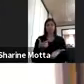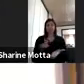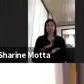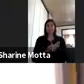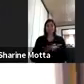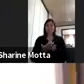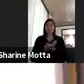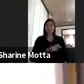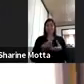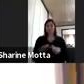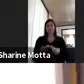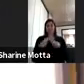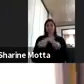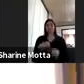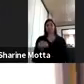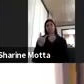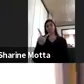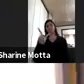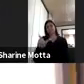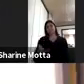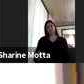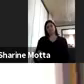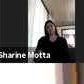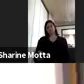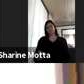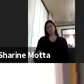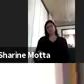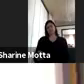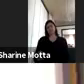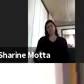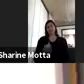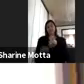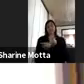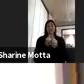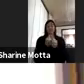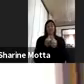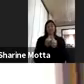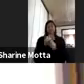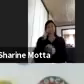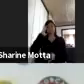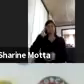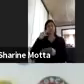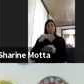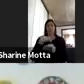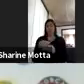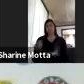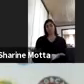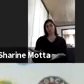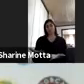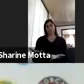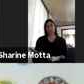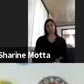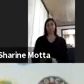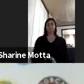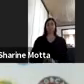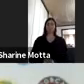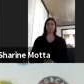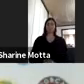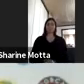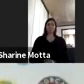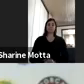Isso tudo eu não consigo deixar de entender que não seja intencional, né? Claro, Infelizmente. É intencional.